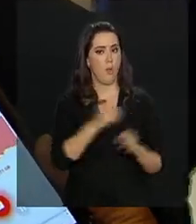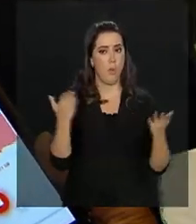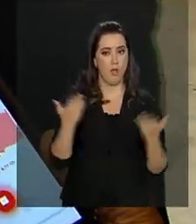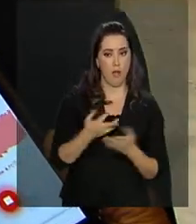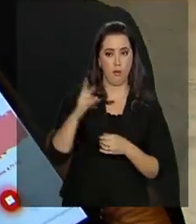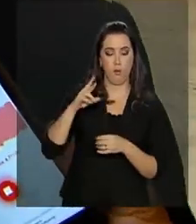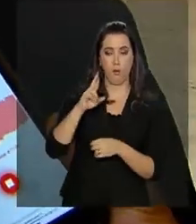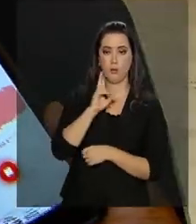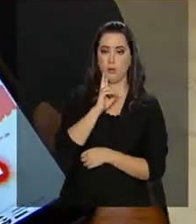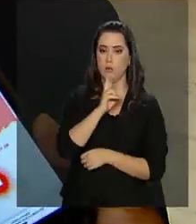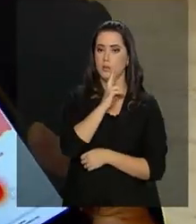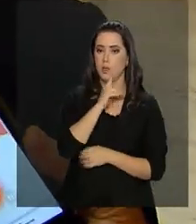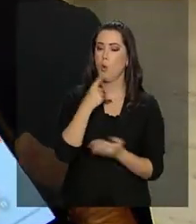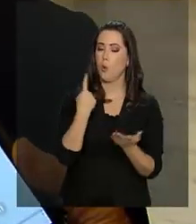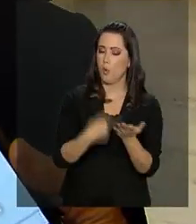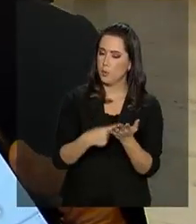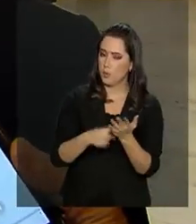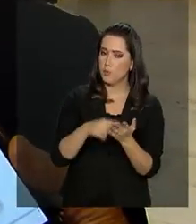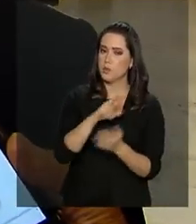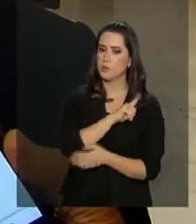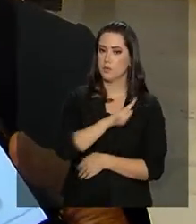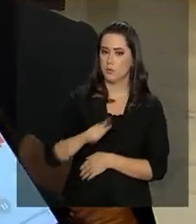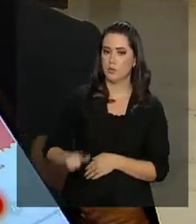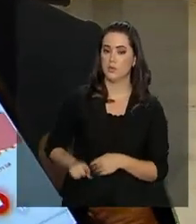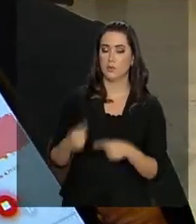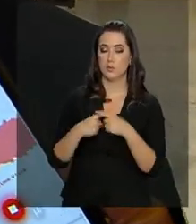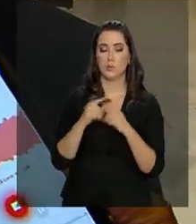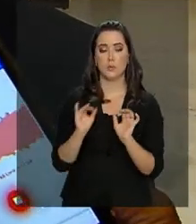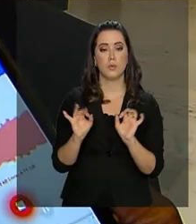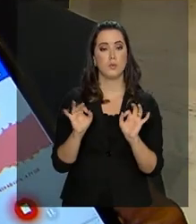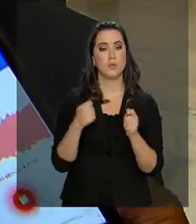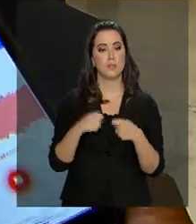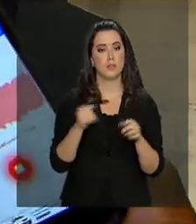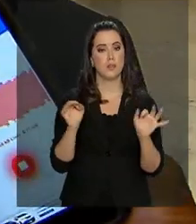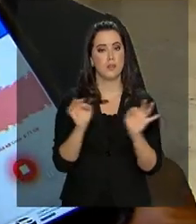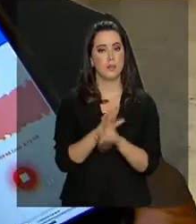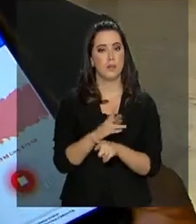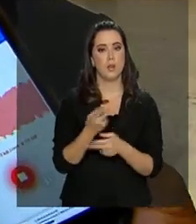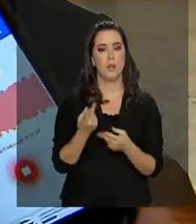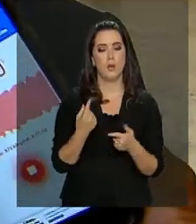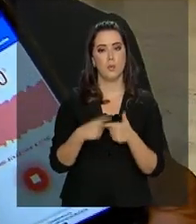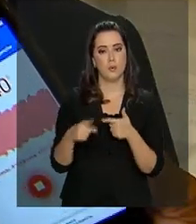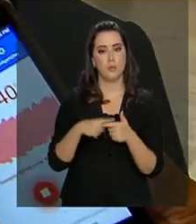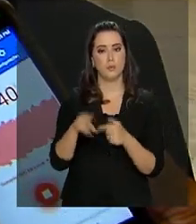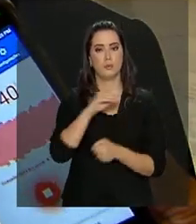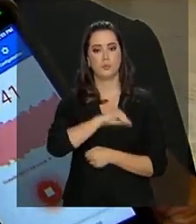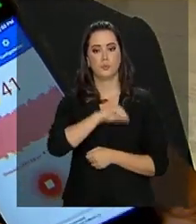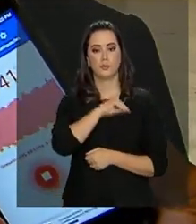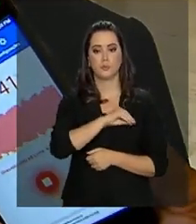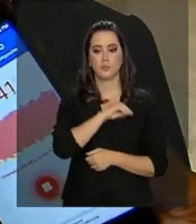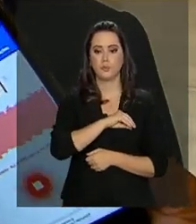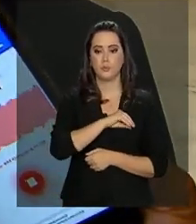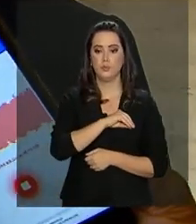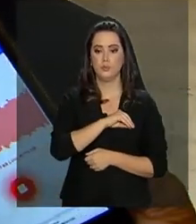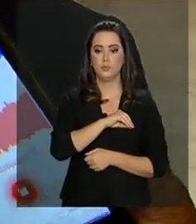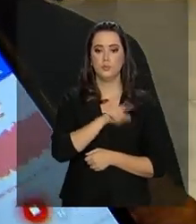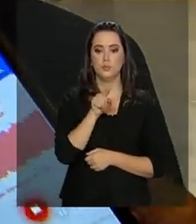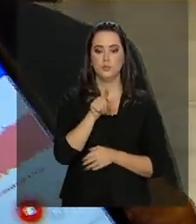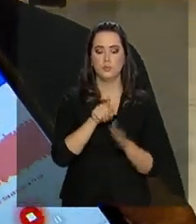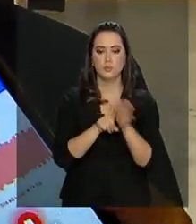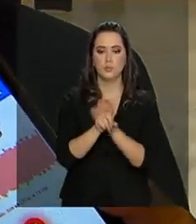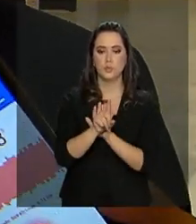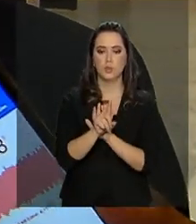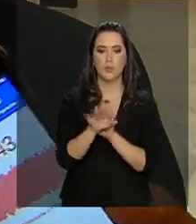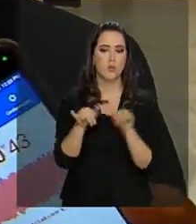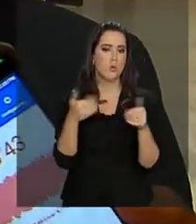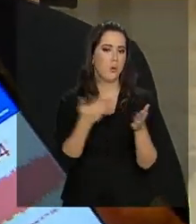com a governadora que nós faríamos essa intervenção para resolver os problemas salariais do... Quando o senhor acredita que a situação deve se